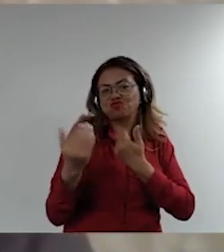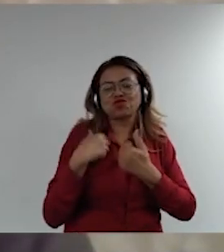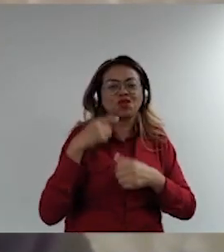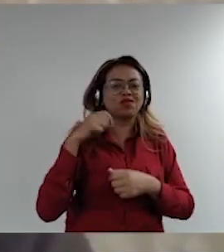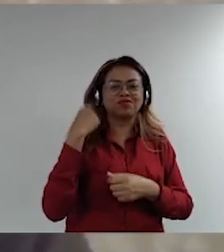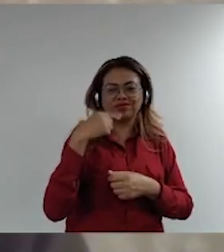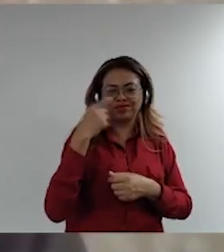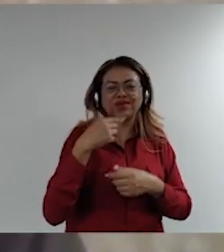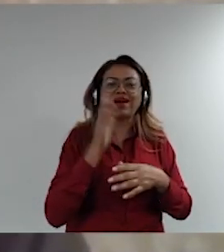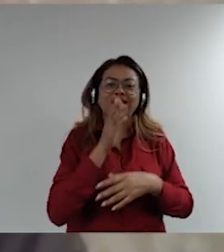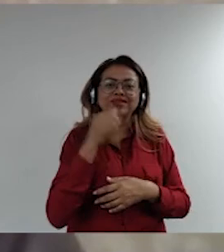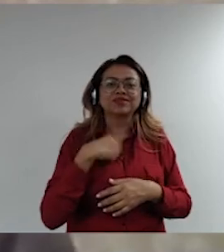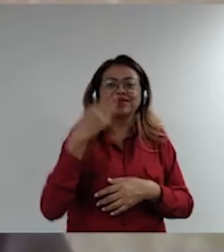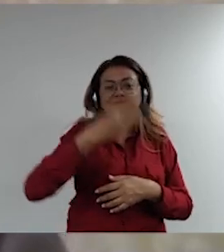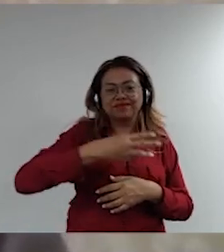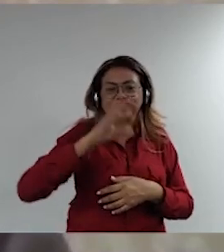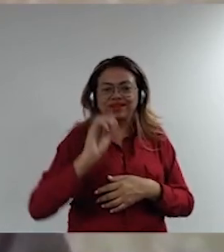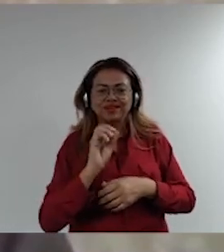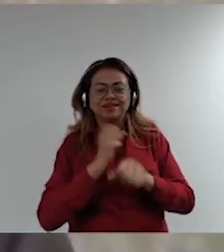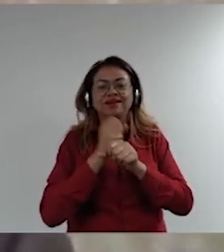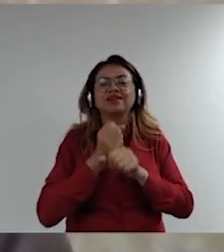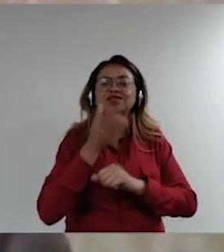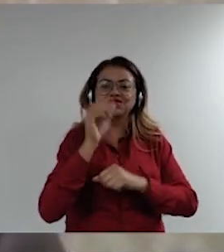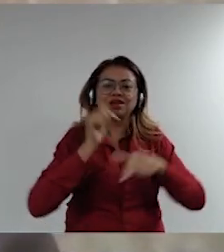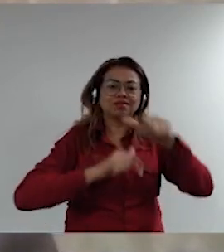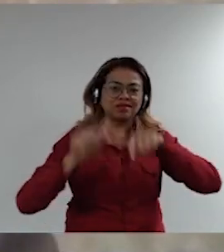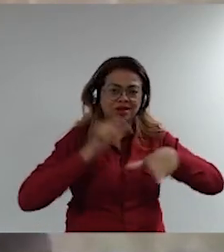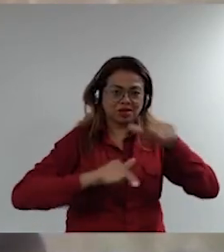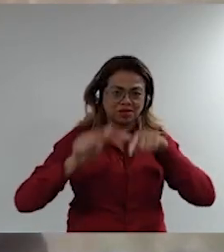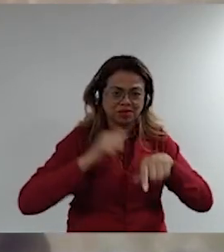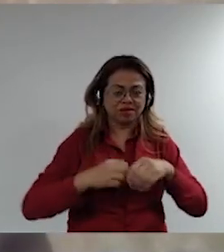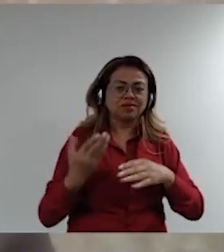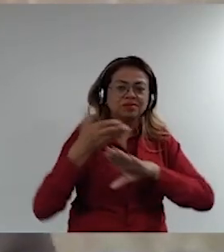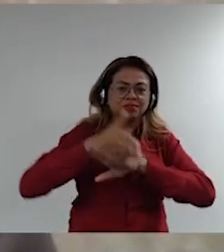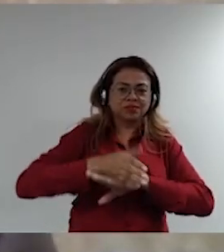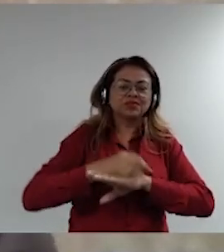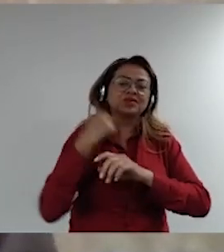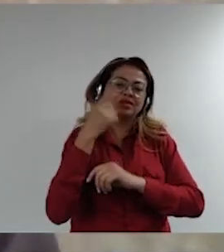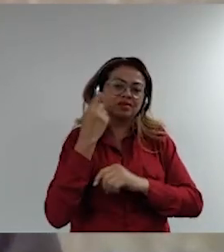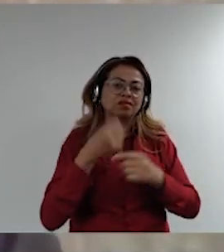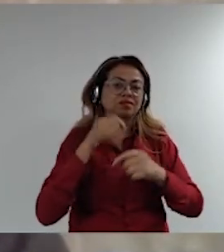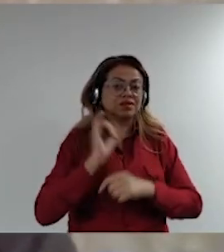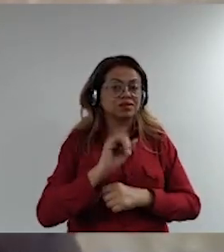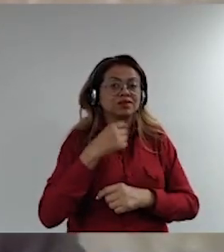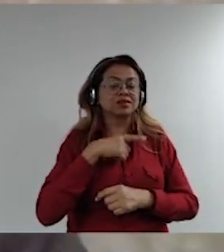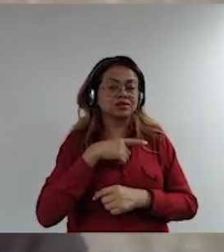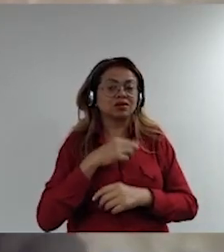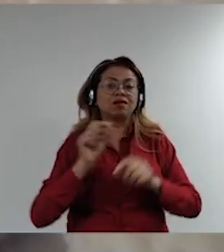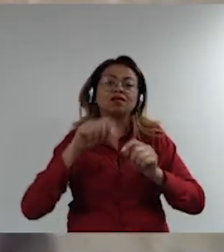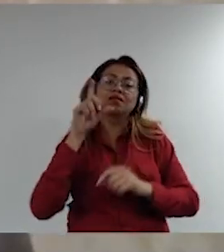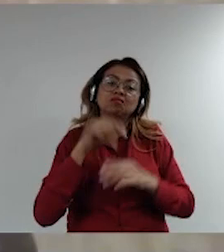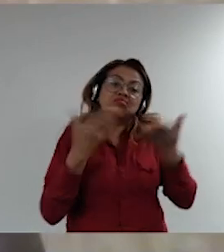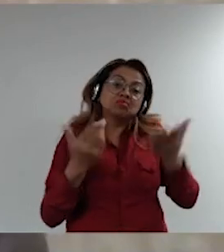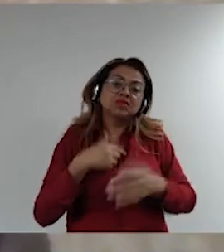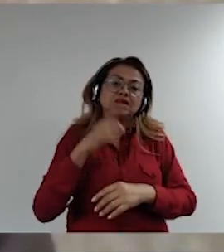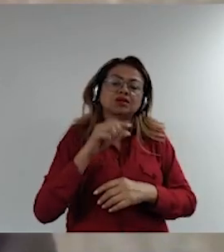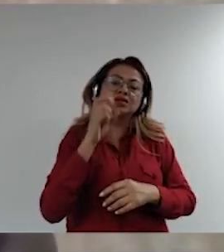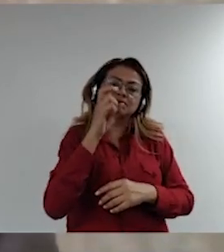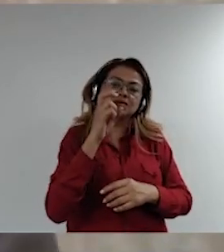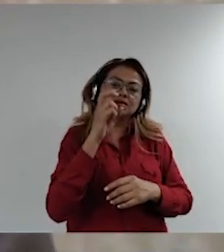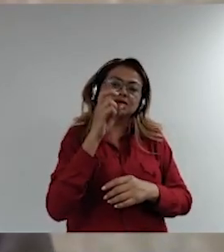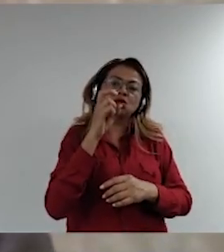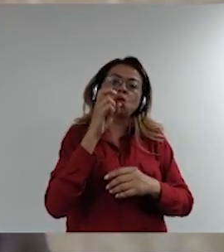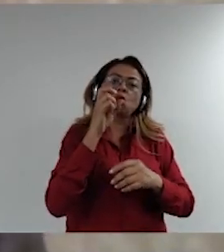tem mais jeito, já estou com 30 anos na advocacia, mas se eu tivesse menos de 5, mesmo os cabelos brancos, seria jovem